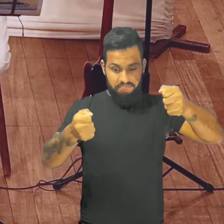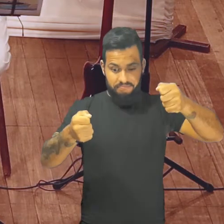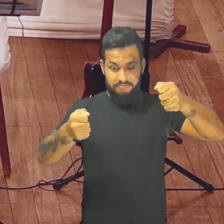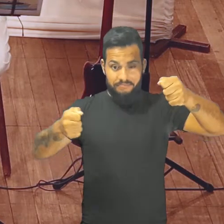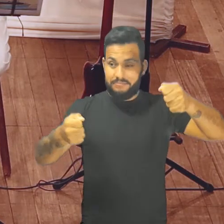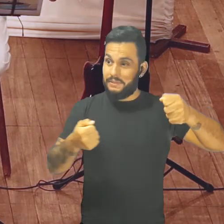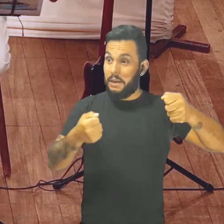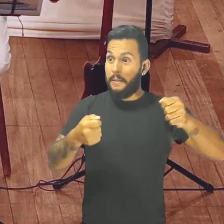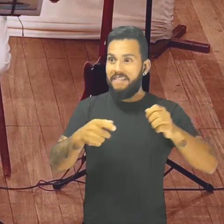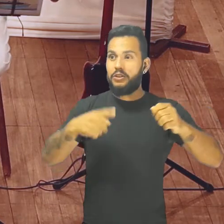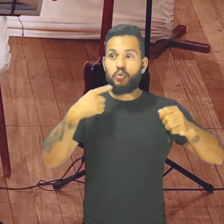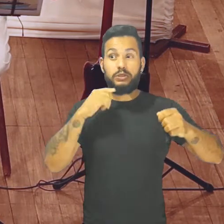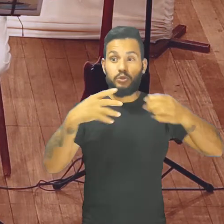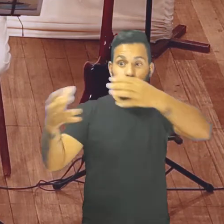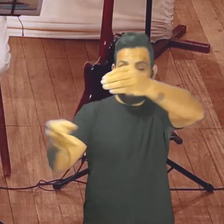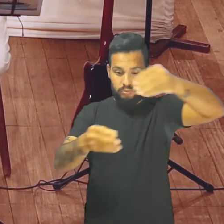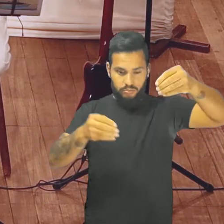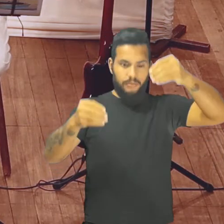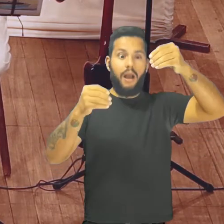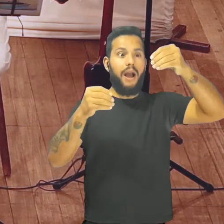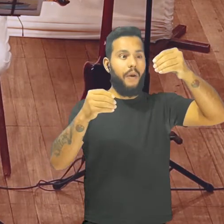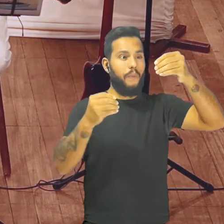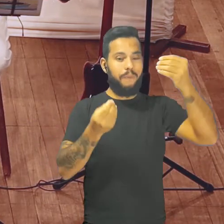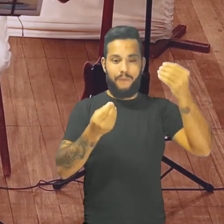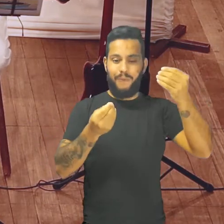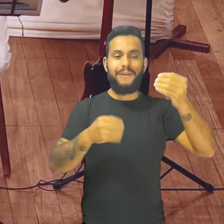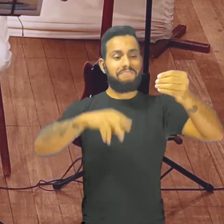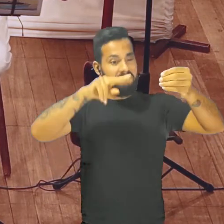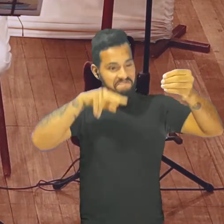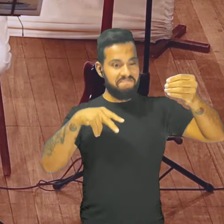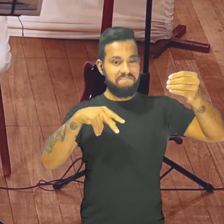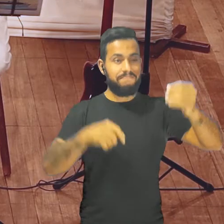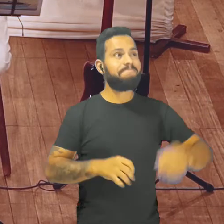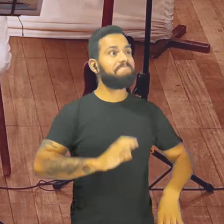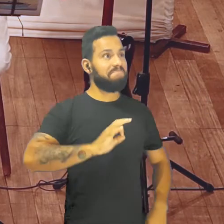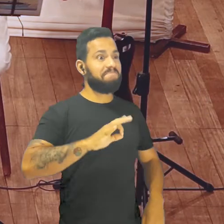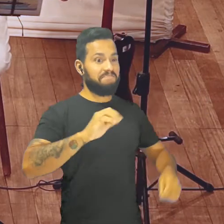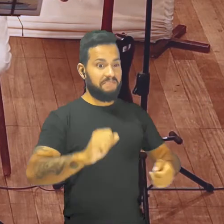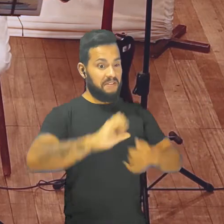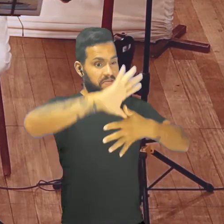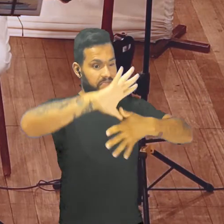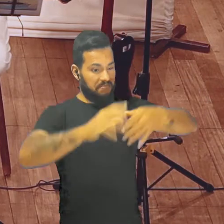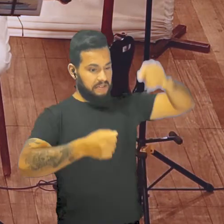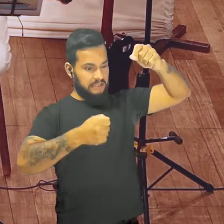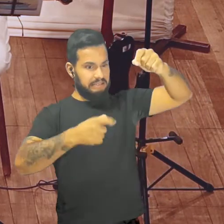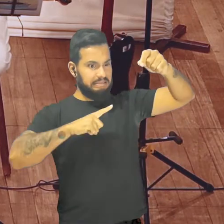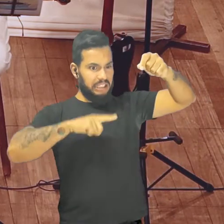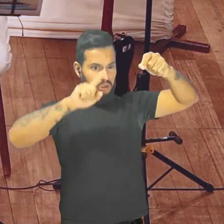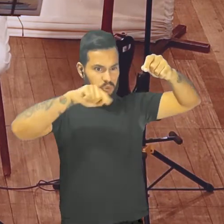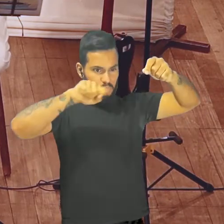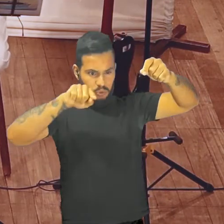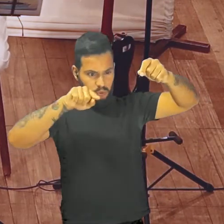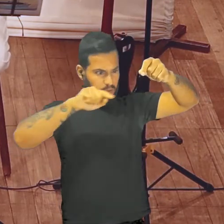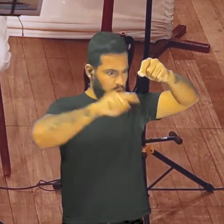engoli. Foi então que eu li. É, seu lobo, mas esse mapa aqui tem X em vários